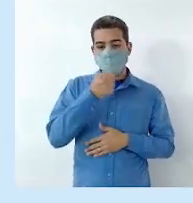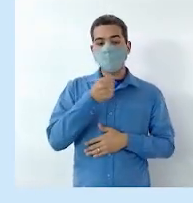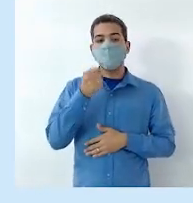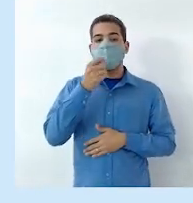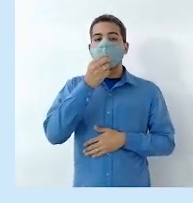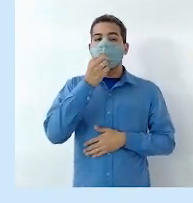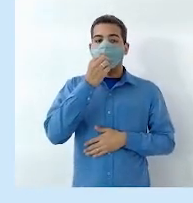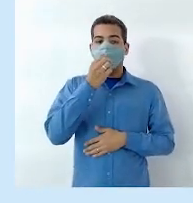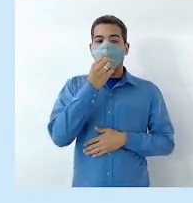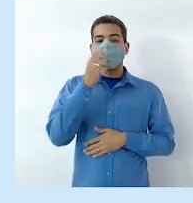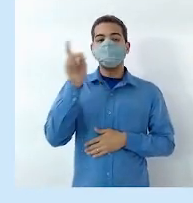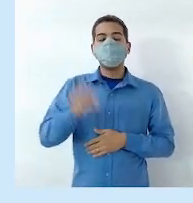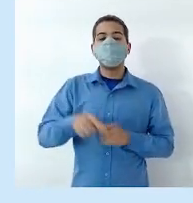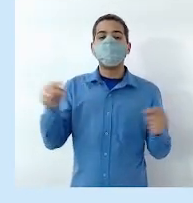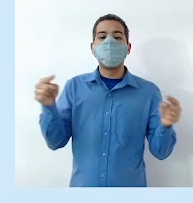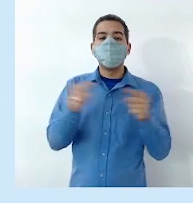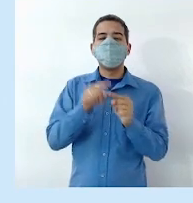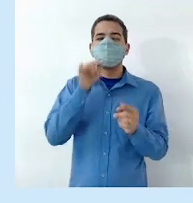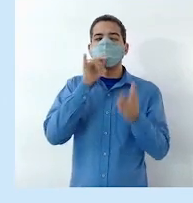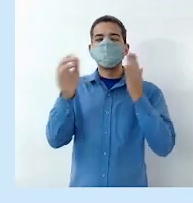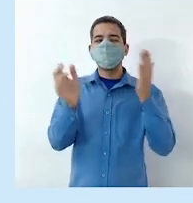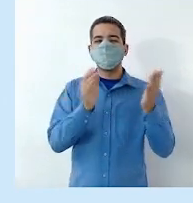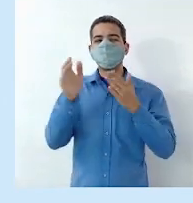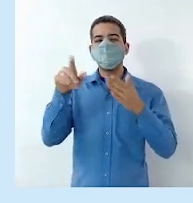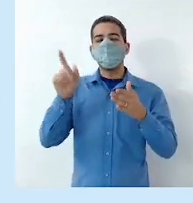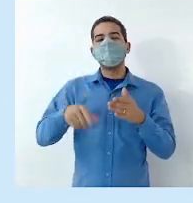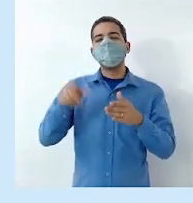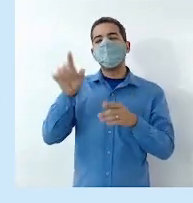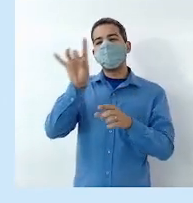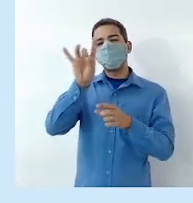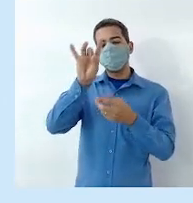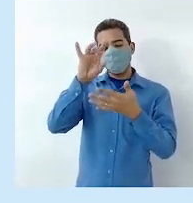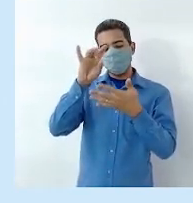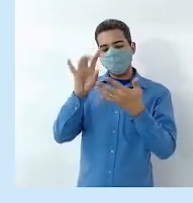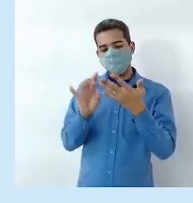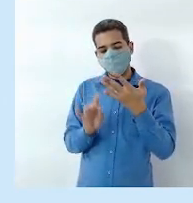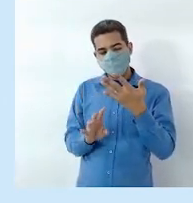caso, a gente tem como exemplo, né, os tipos de narradores que a gente